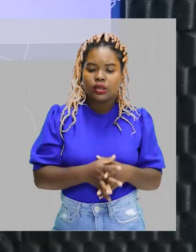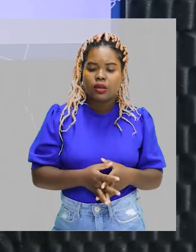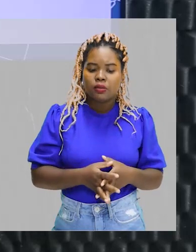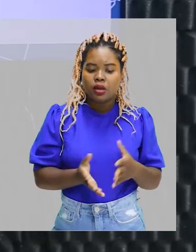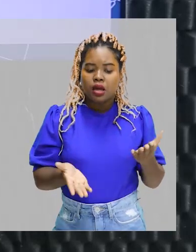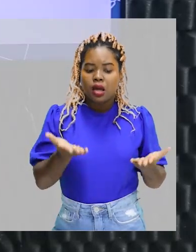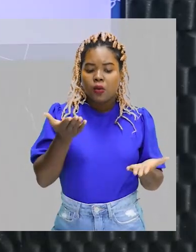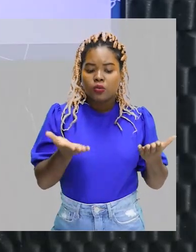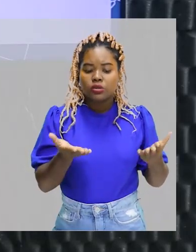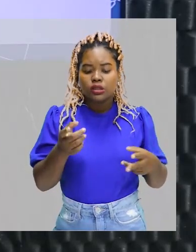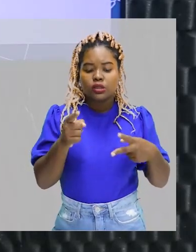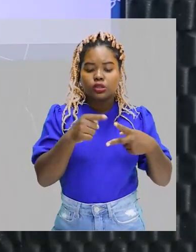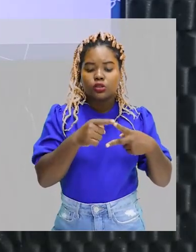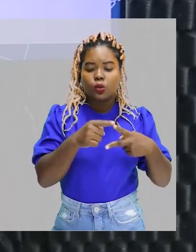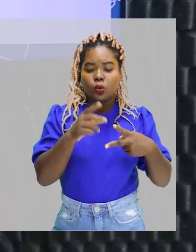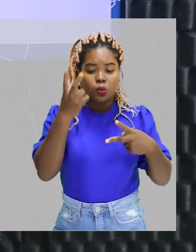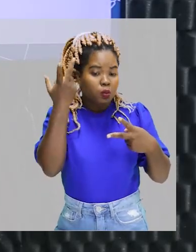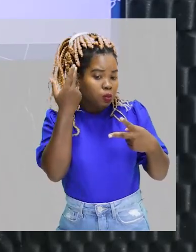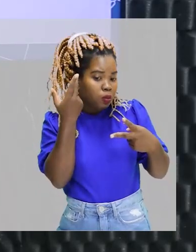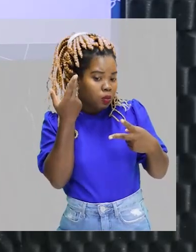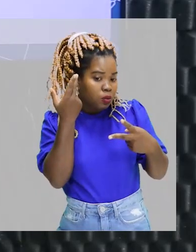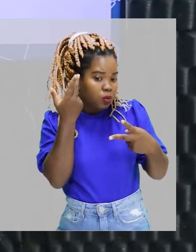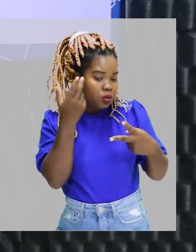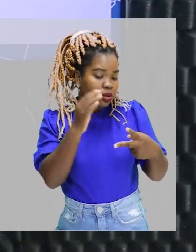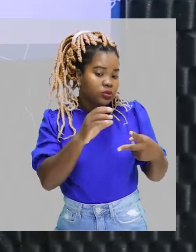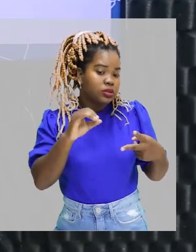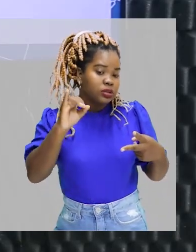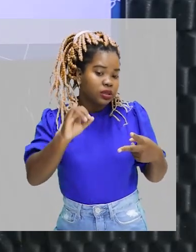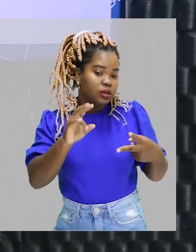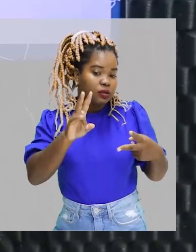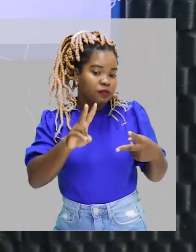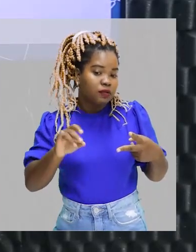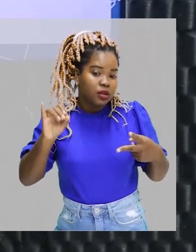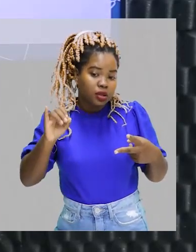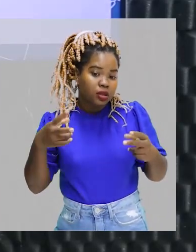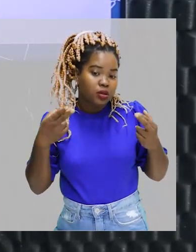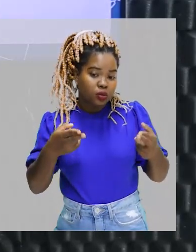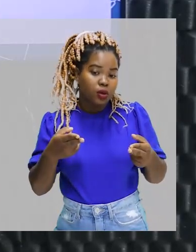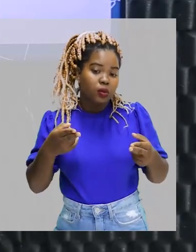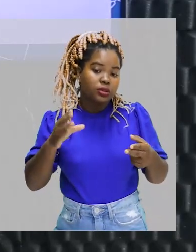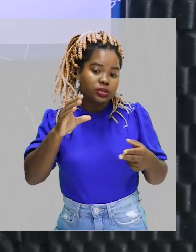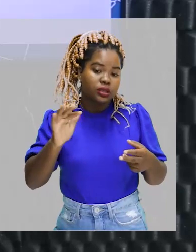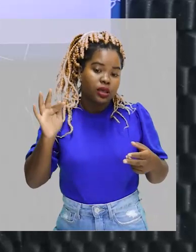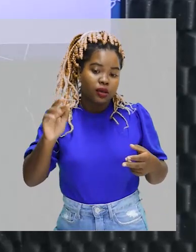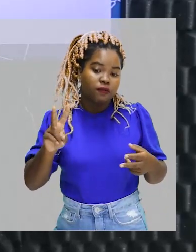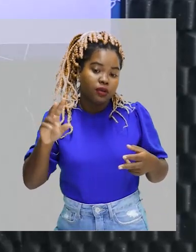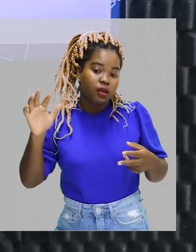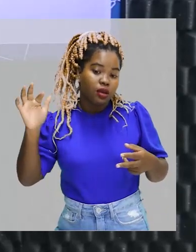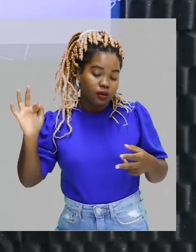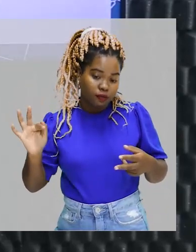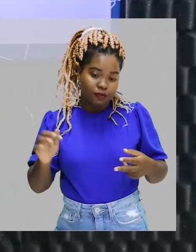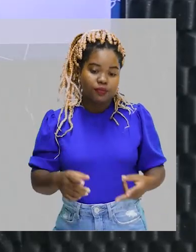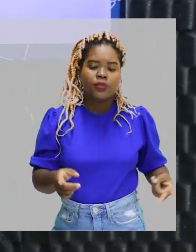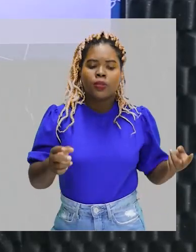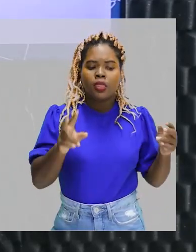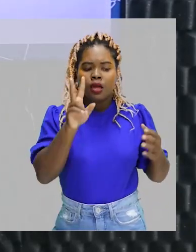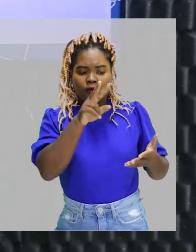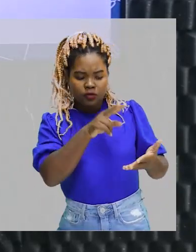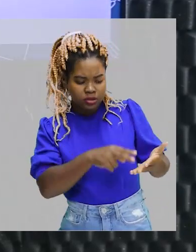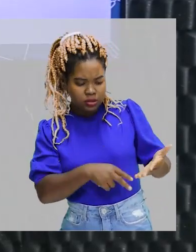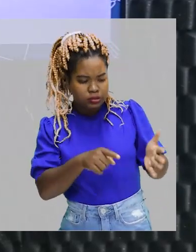Então, você vai usar CI/VI igual a CF/VF. Lendo a questão, a concentração